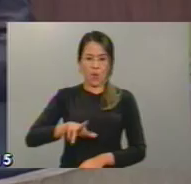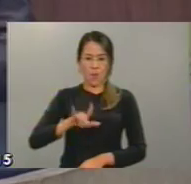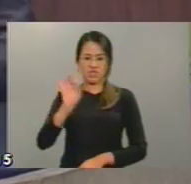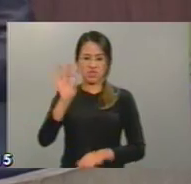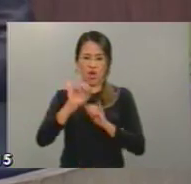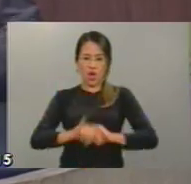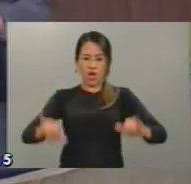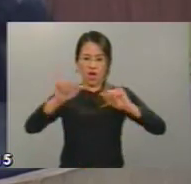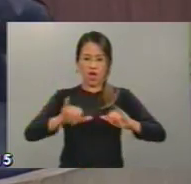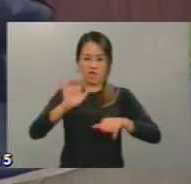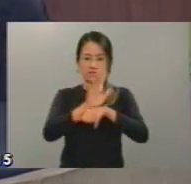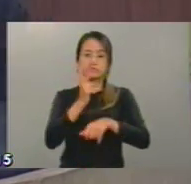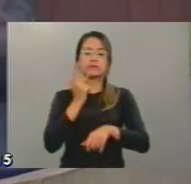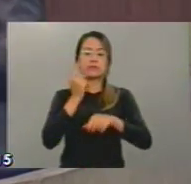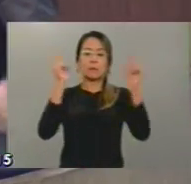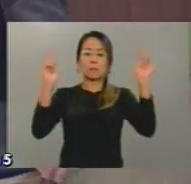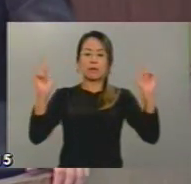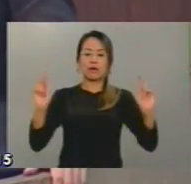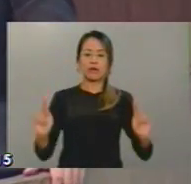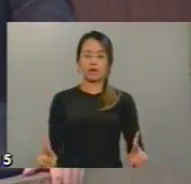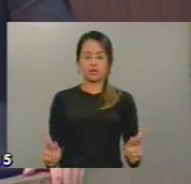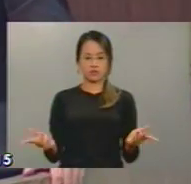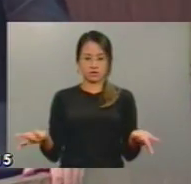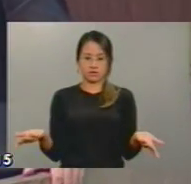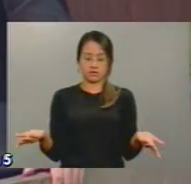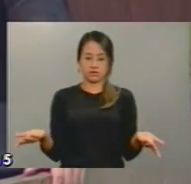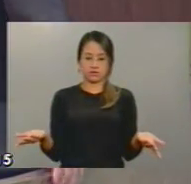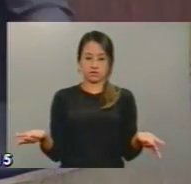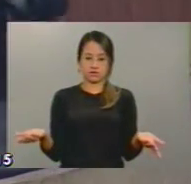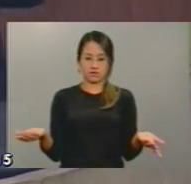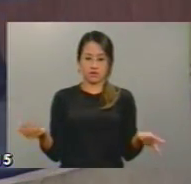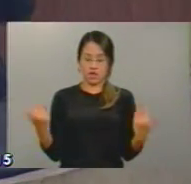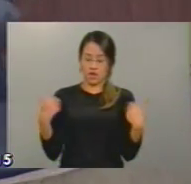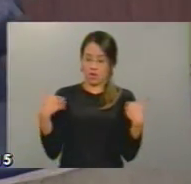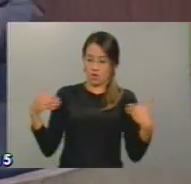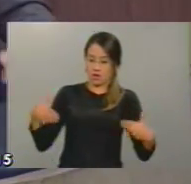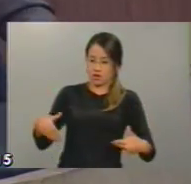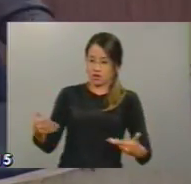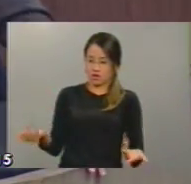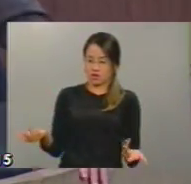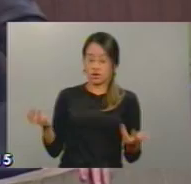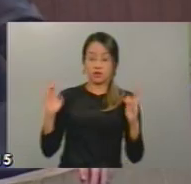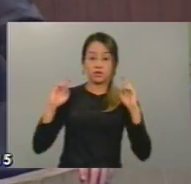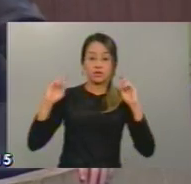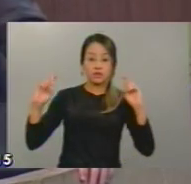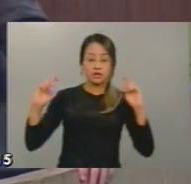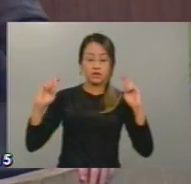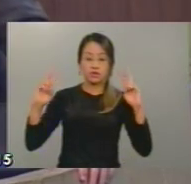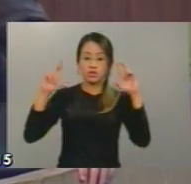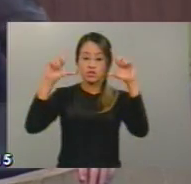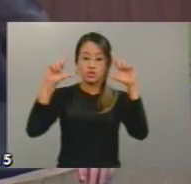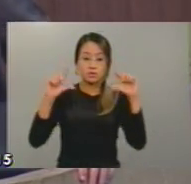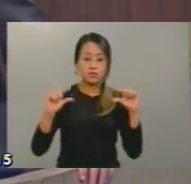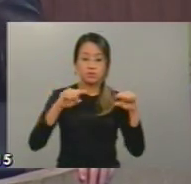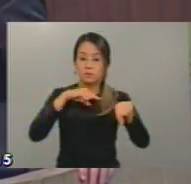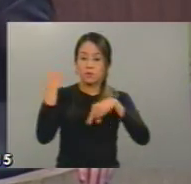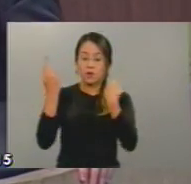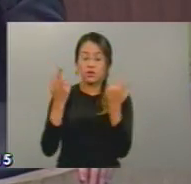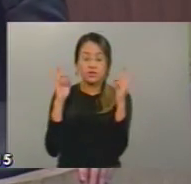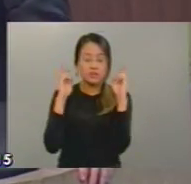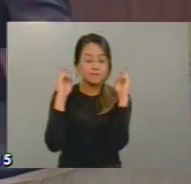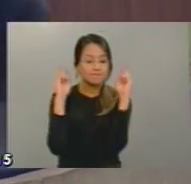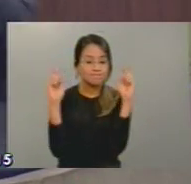publicitária. E aqui, sendo parlamentar da bancada de oposição, eu torço para a diminuição dos